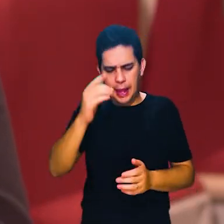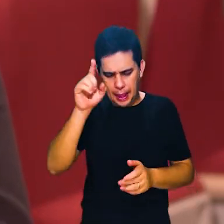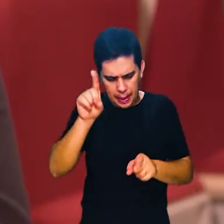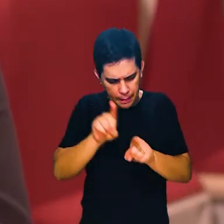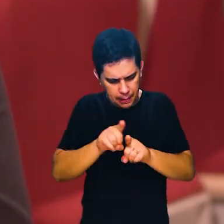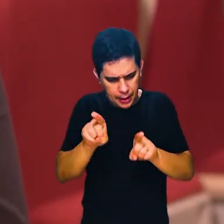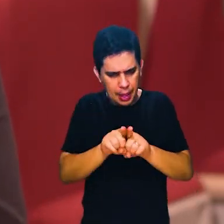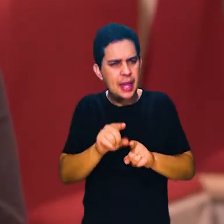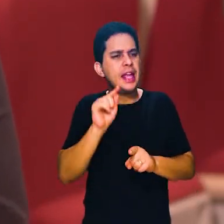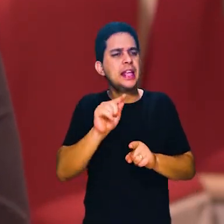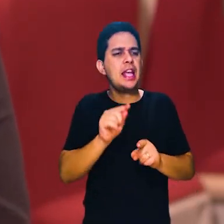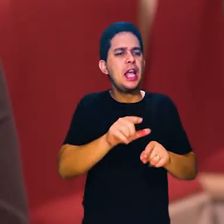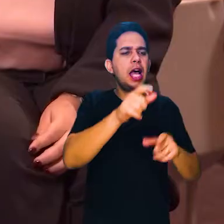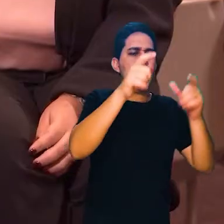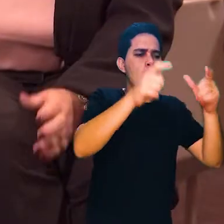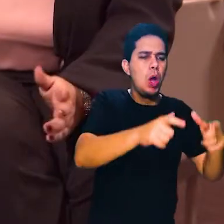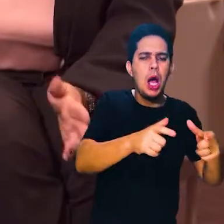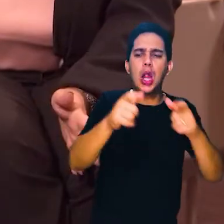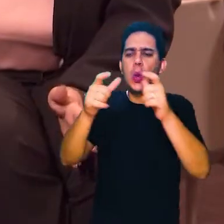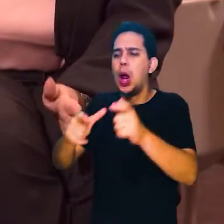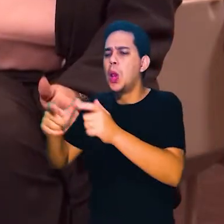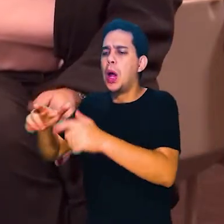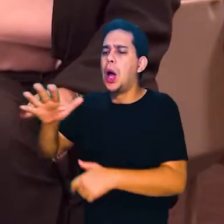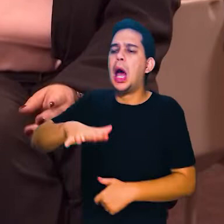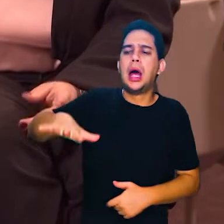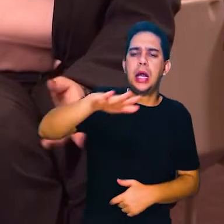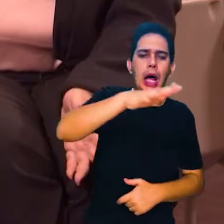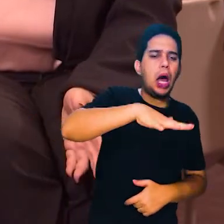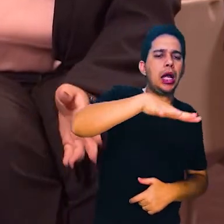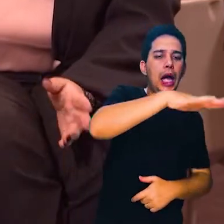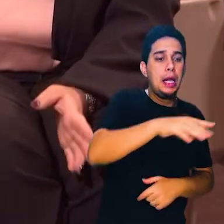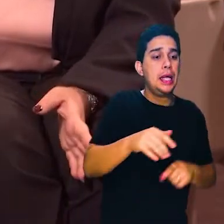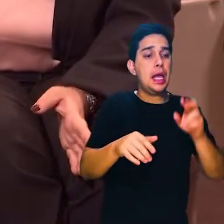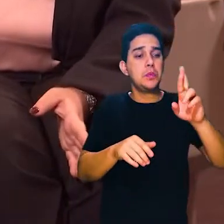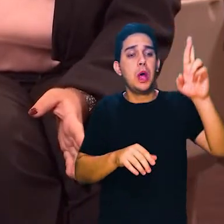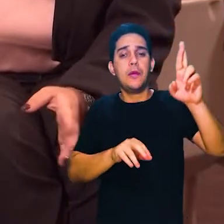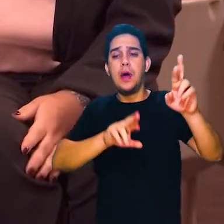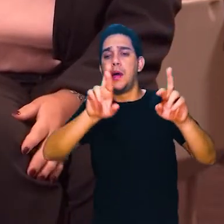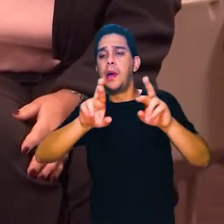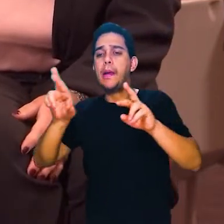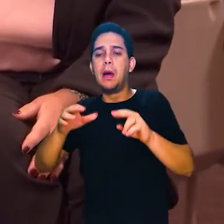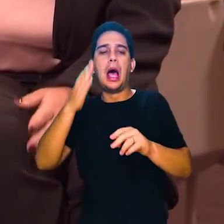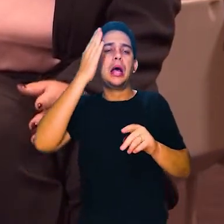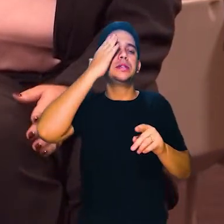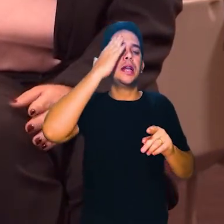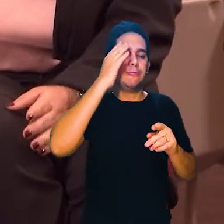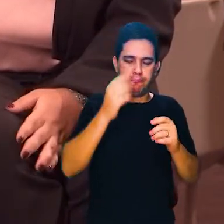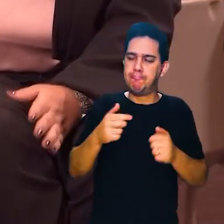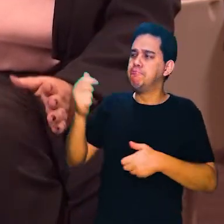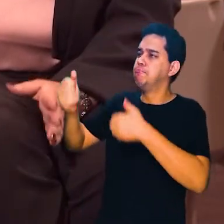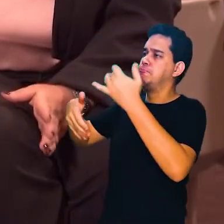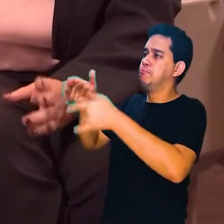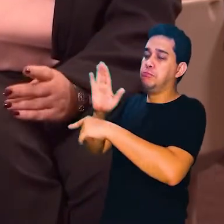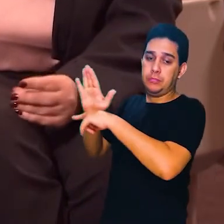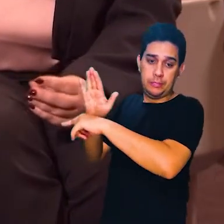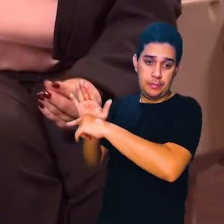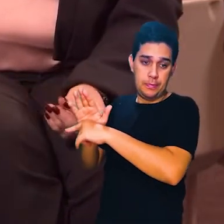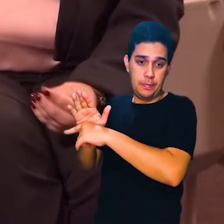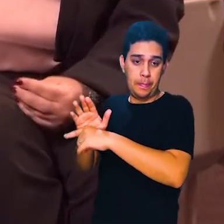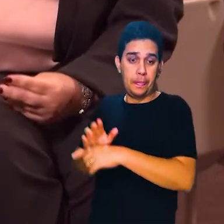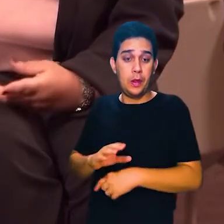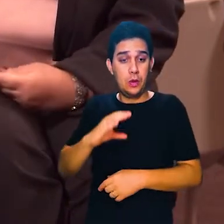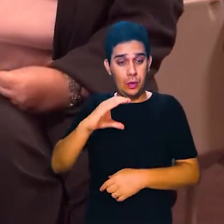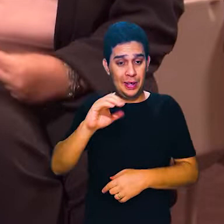junto com a movimentação do Ministério Público. Então, só para complementar, é importante ressaltar que o Centro de Apoio atua em